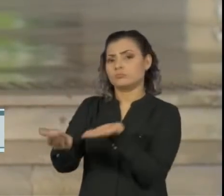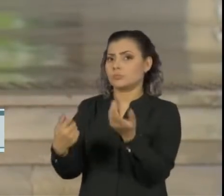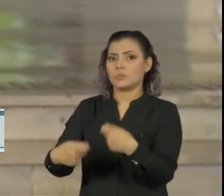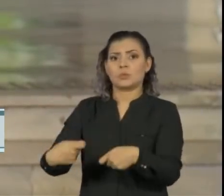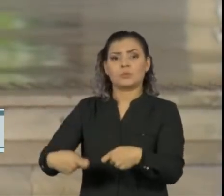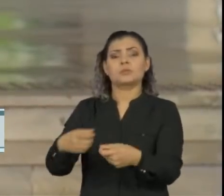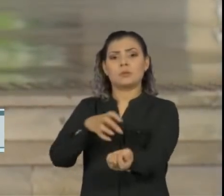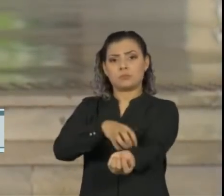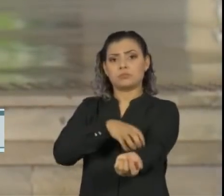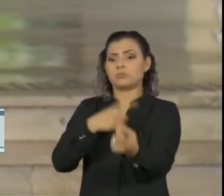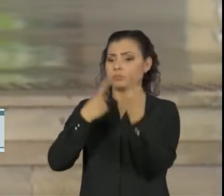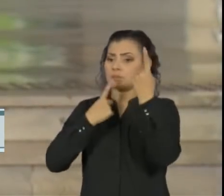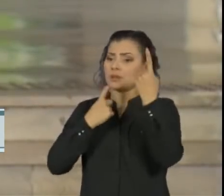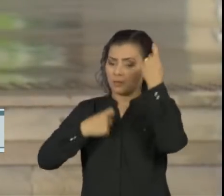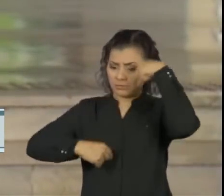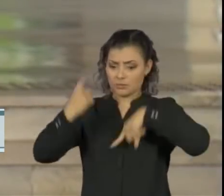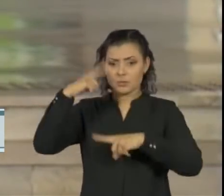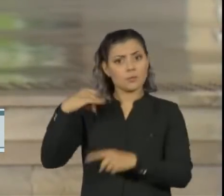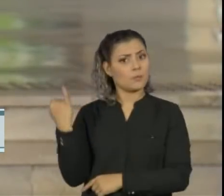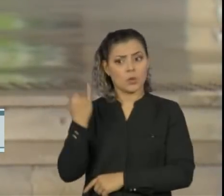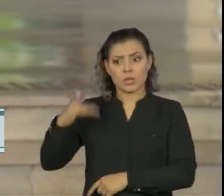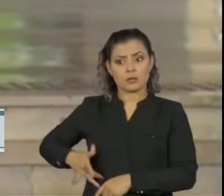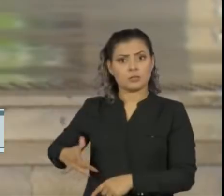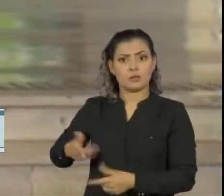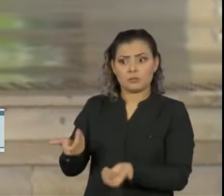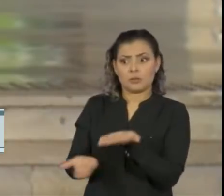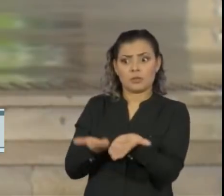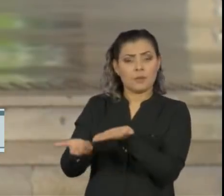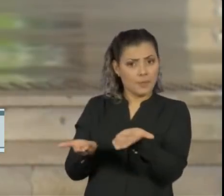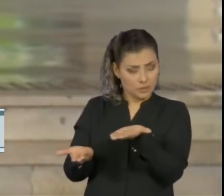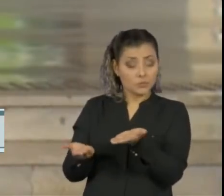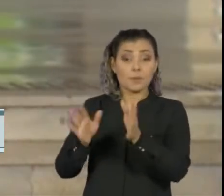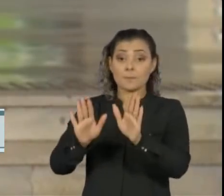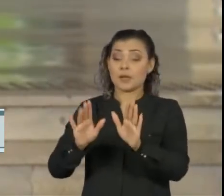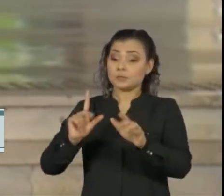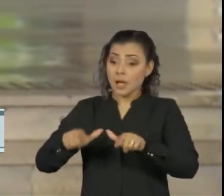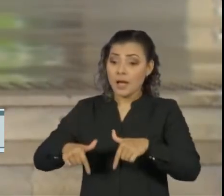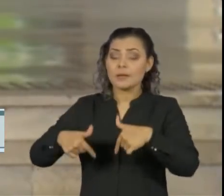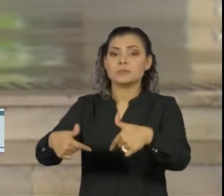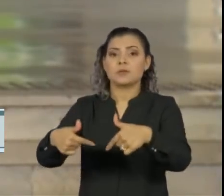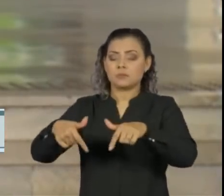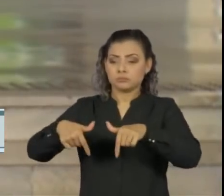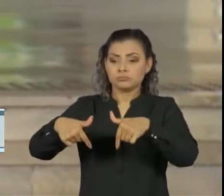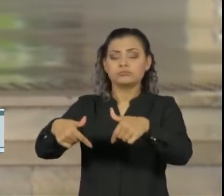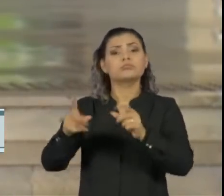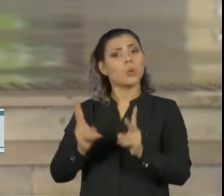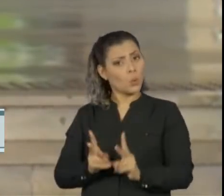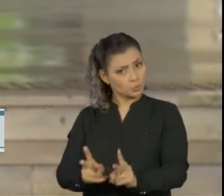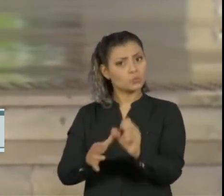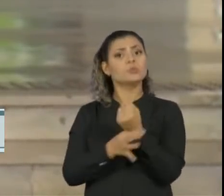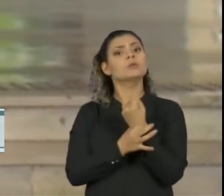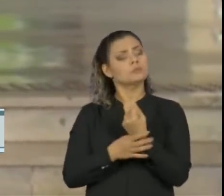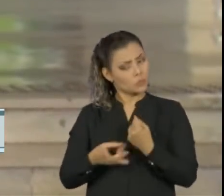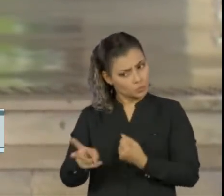desta ajuda também. Mas quanto ao ato e à execução, está